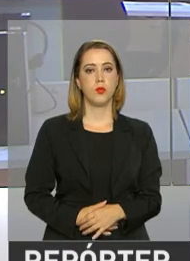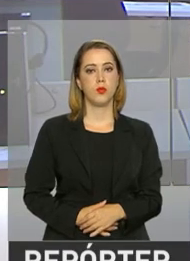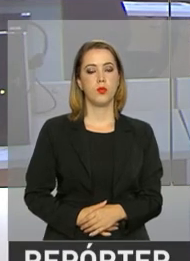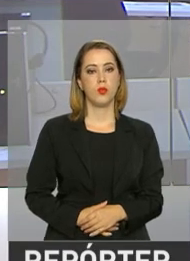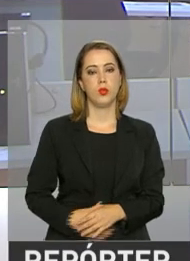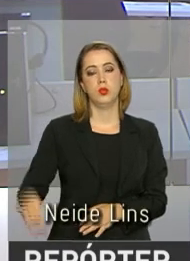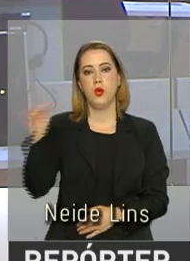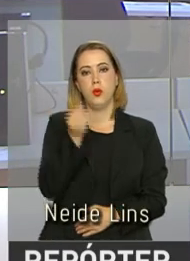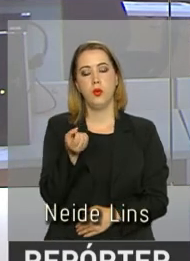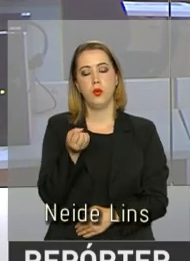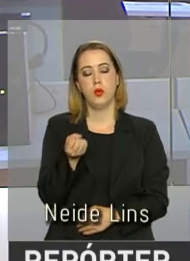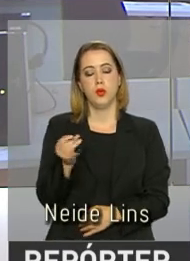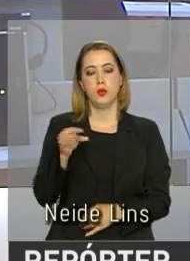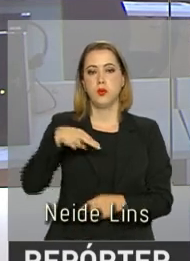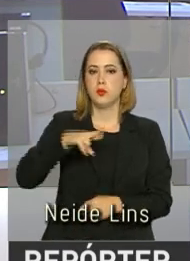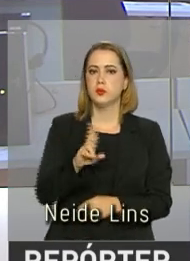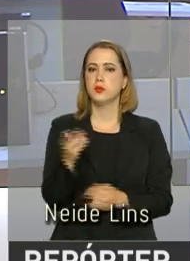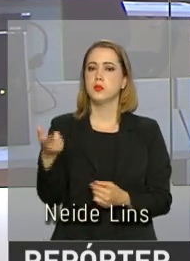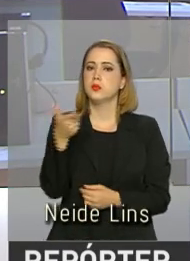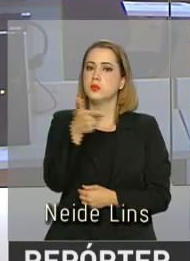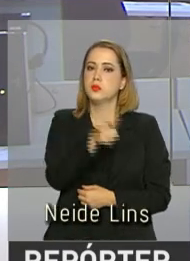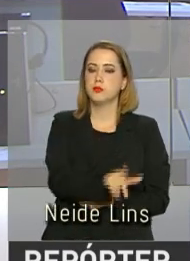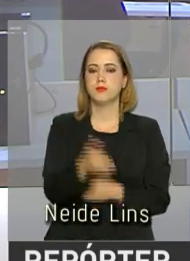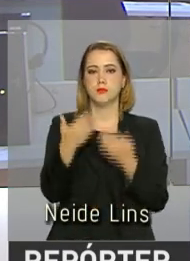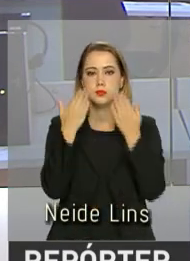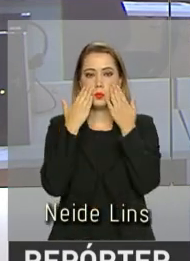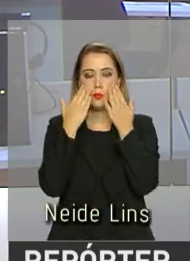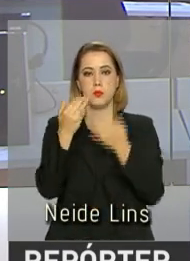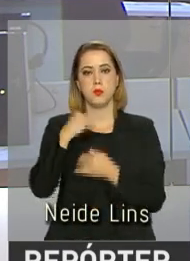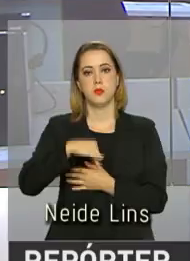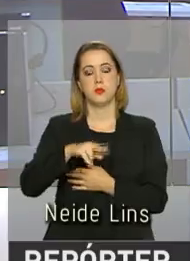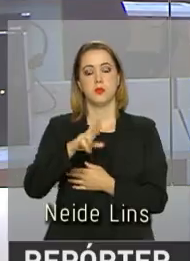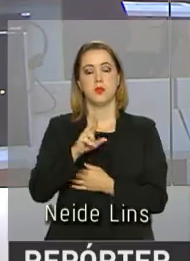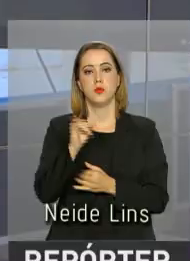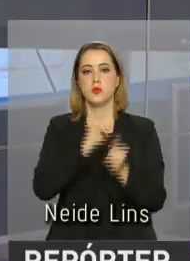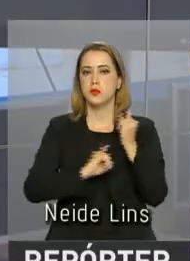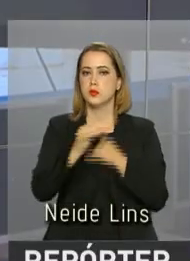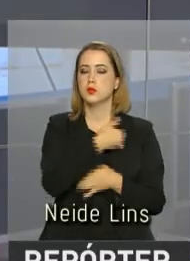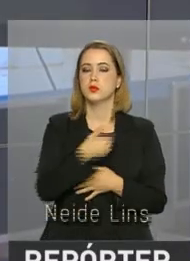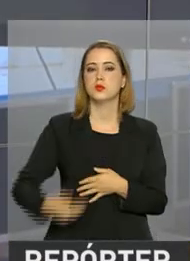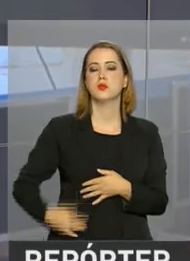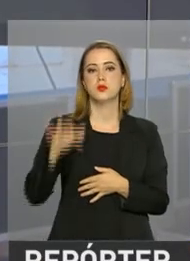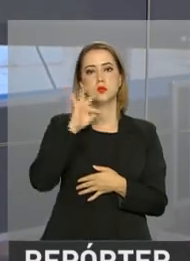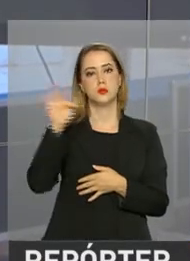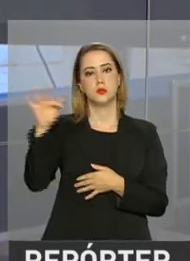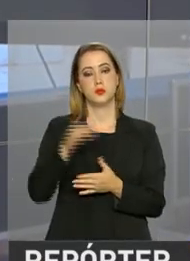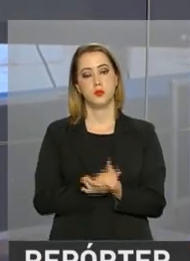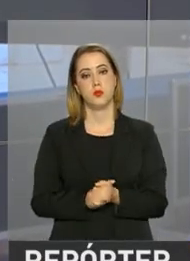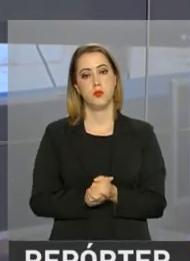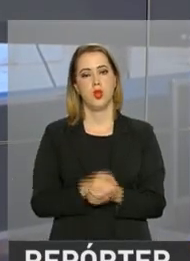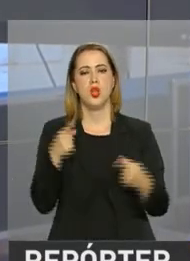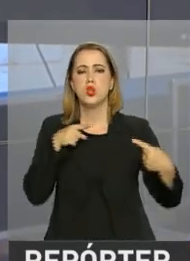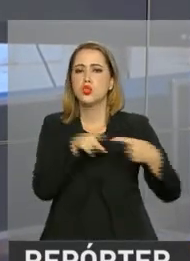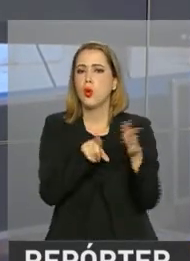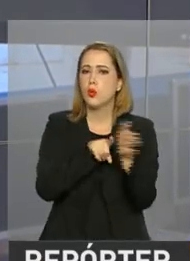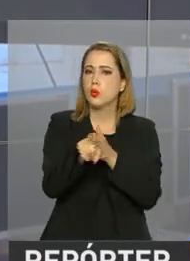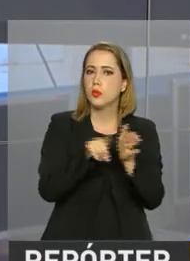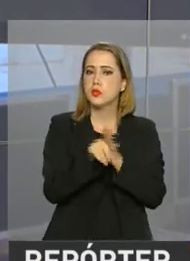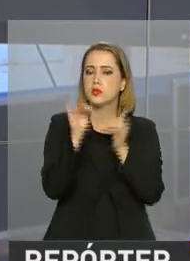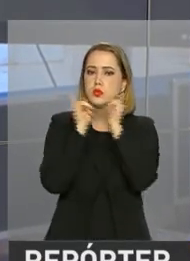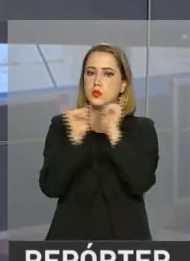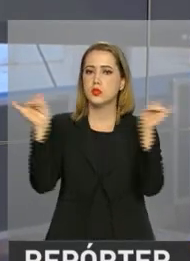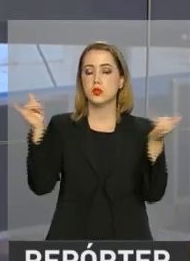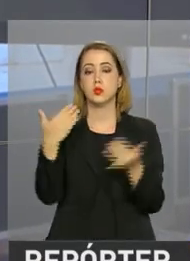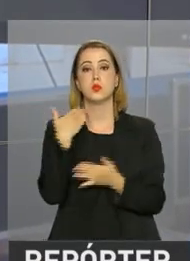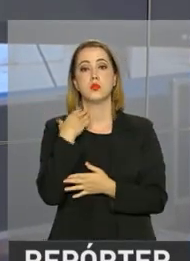olá o repórter nbr está de volta com as notícias do governo federal de acordo com pesquisa divulgada hoje pelo banco